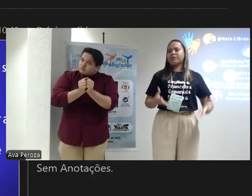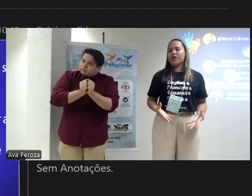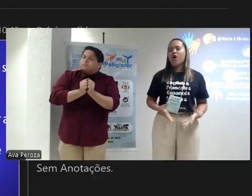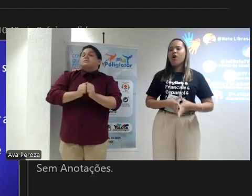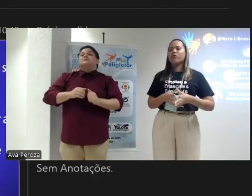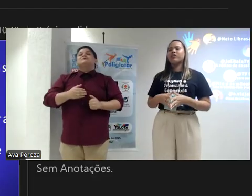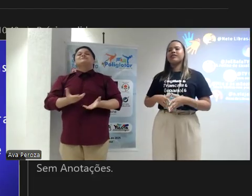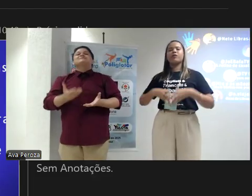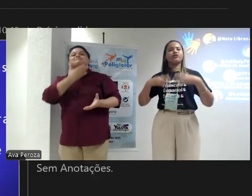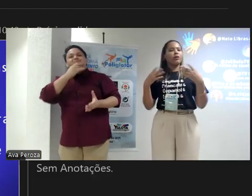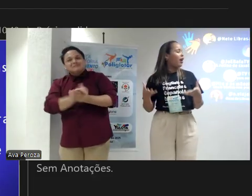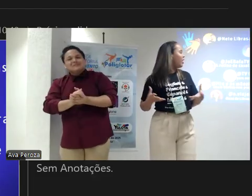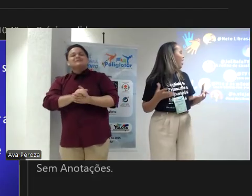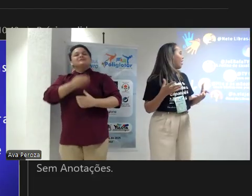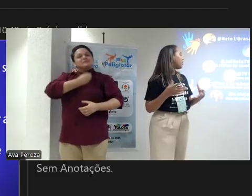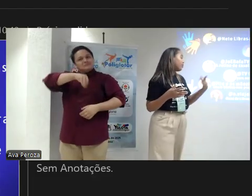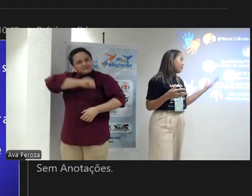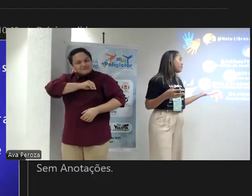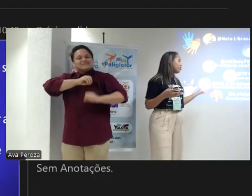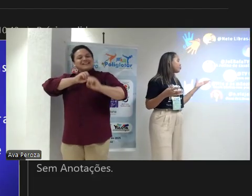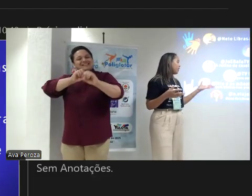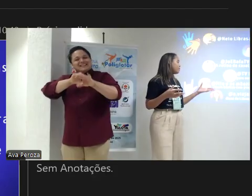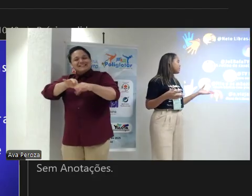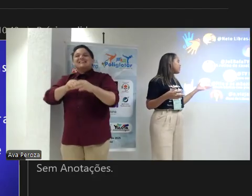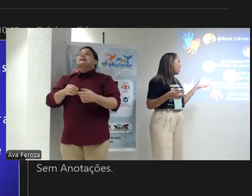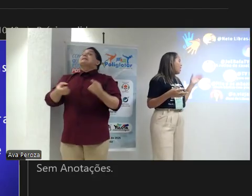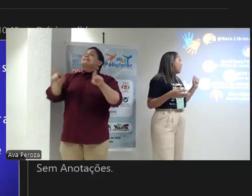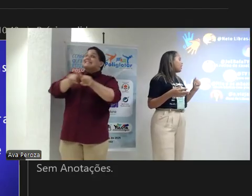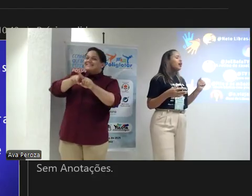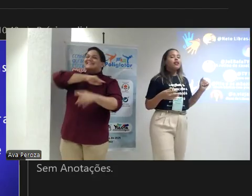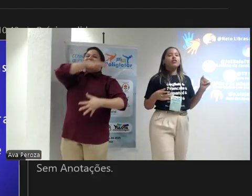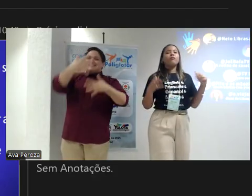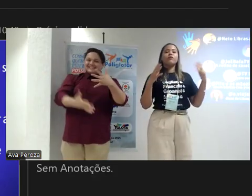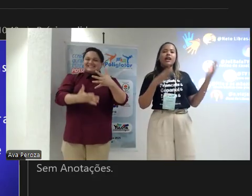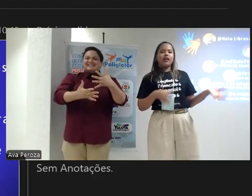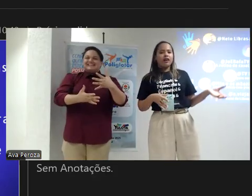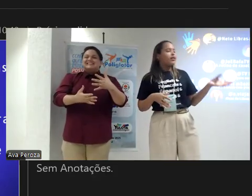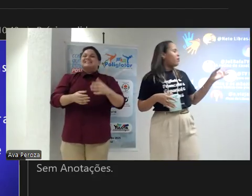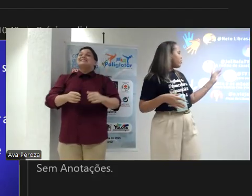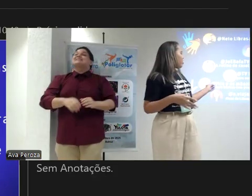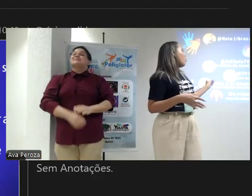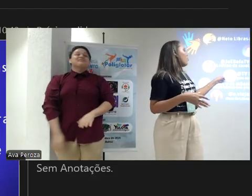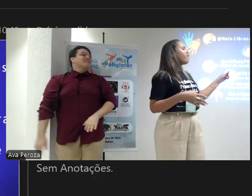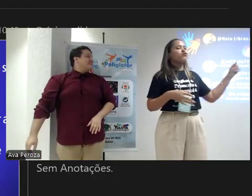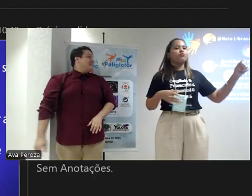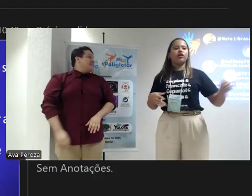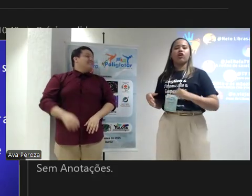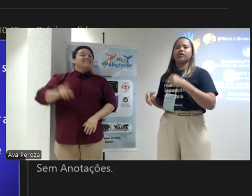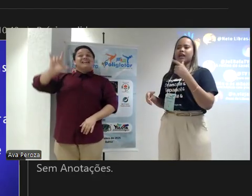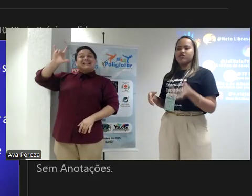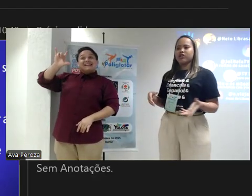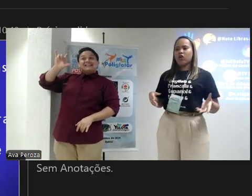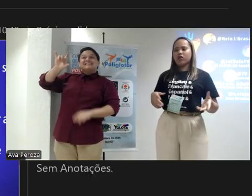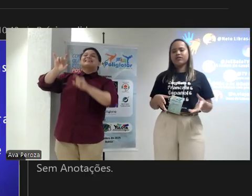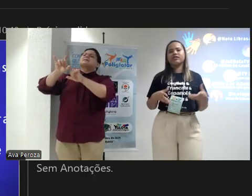de espanhol. Tem também vídeos de Libras. E no meu Instagram, que também está como a Viajante Poliglota,